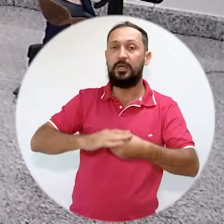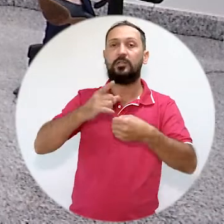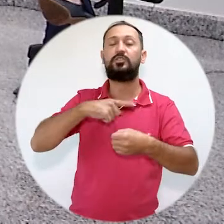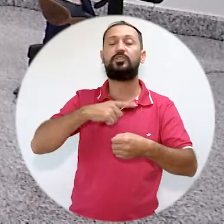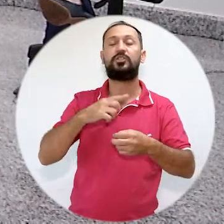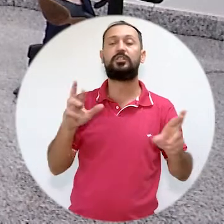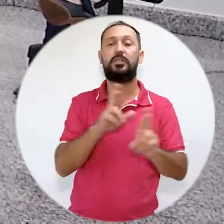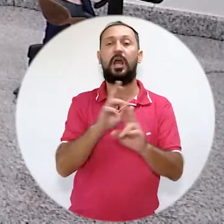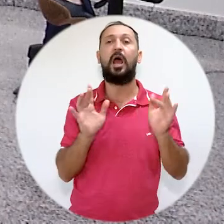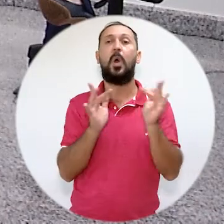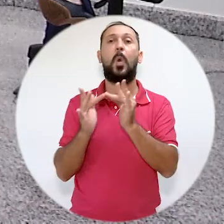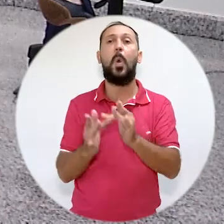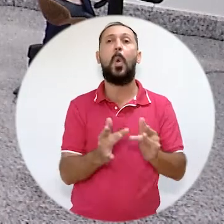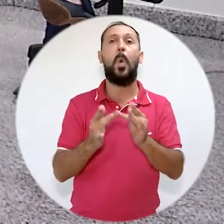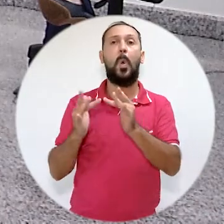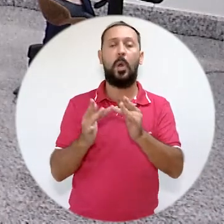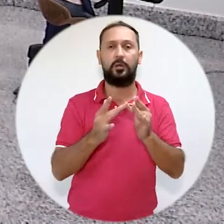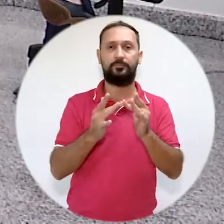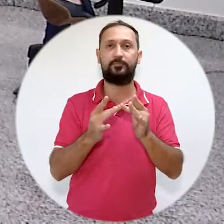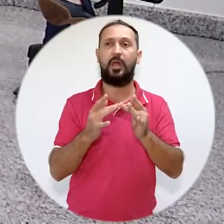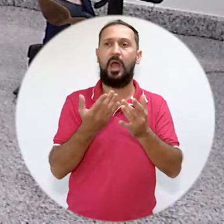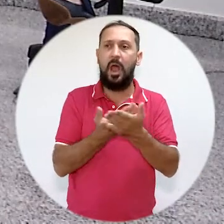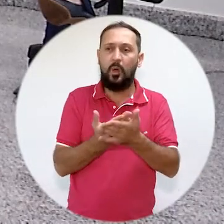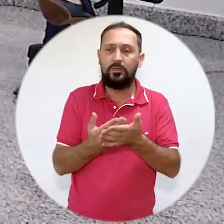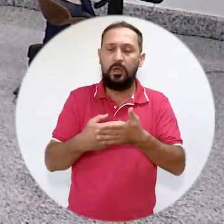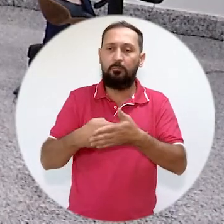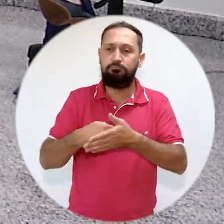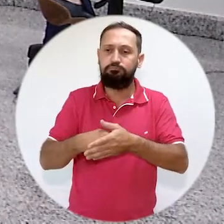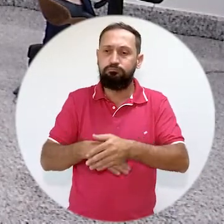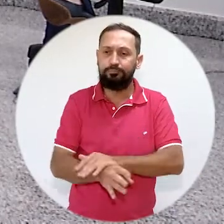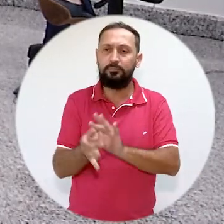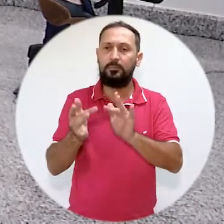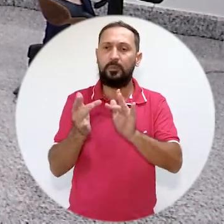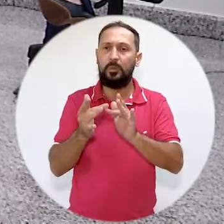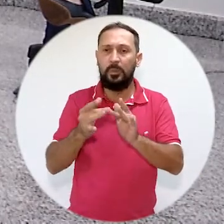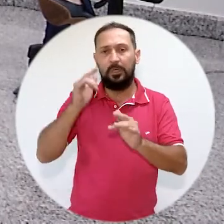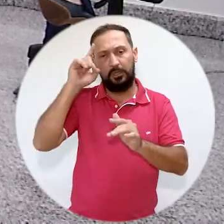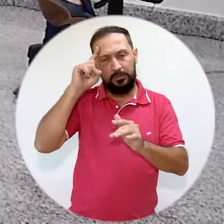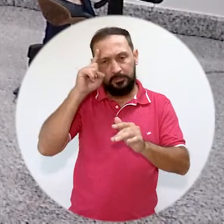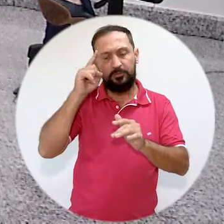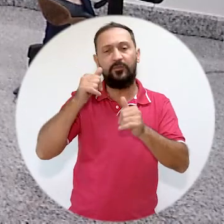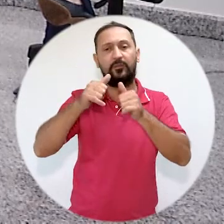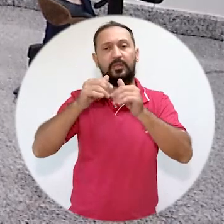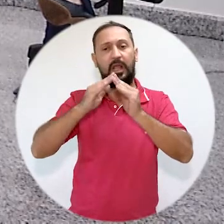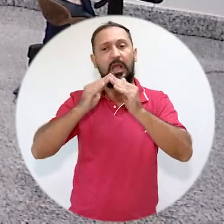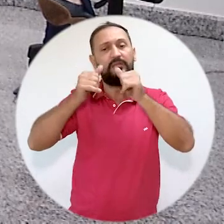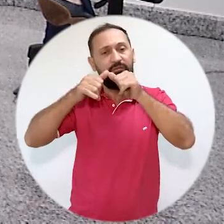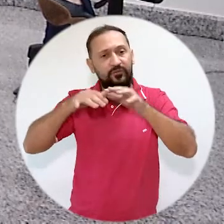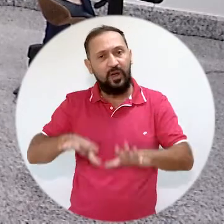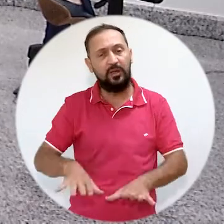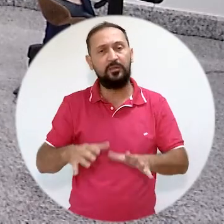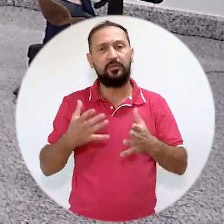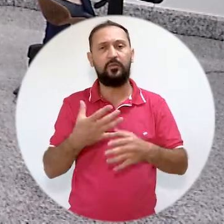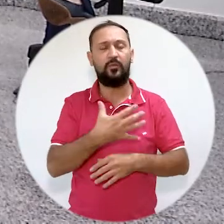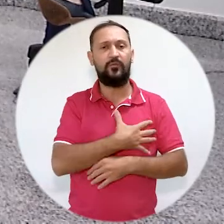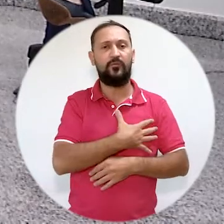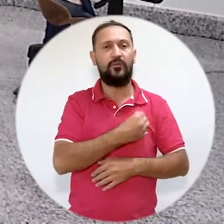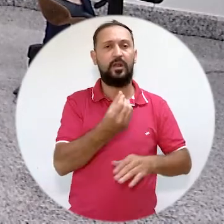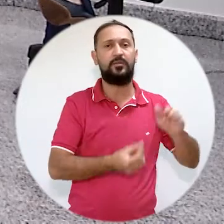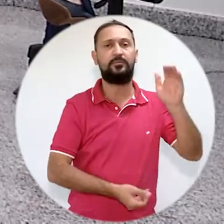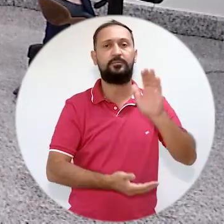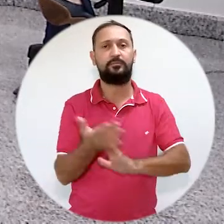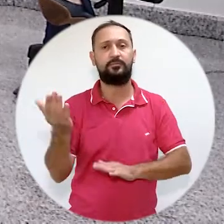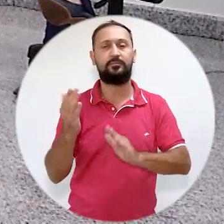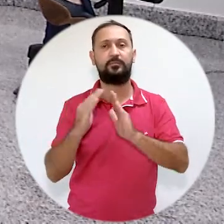muitos conflitos e ansiedades. Aí agora, quando todo mundo está acostumado já com a rotina em família, o filho sai e vai